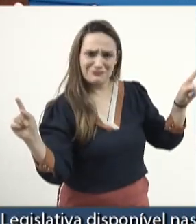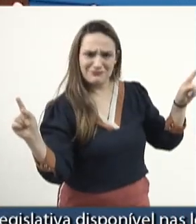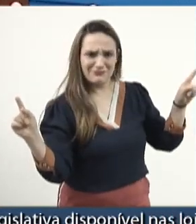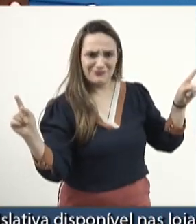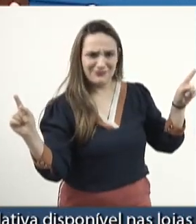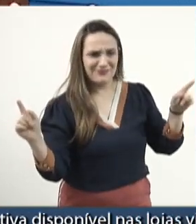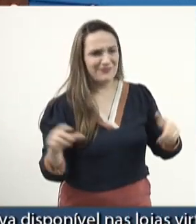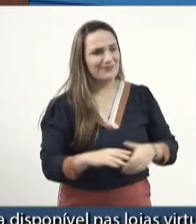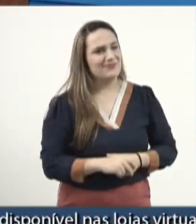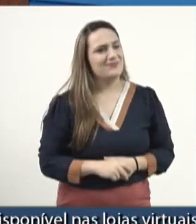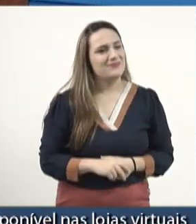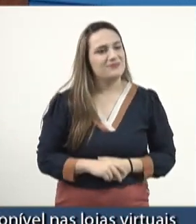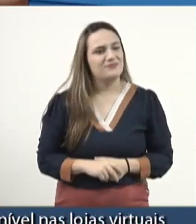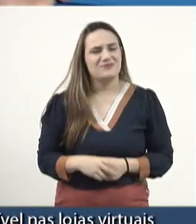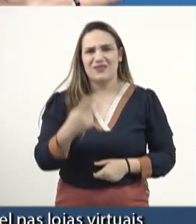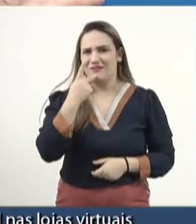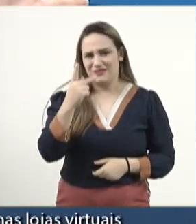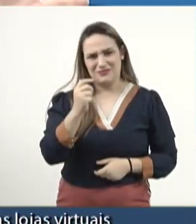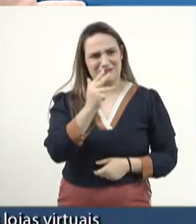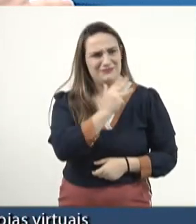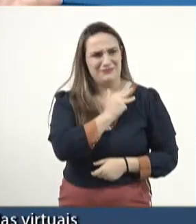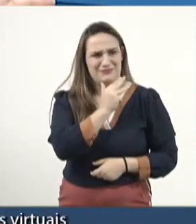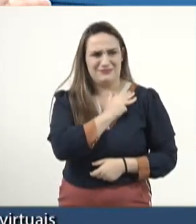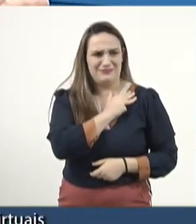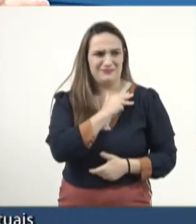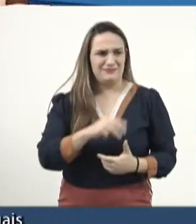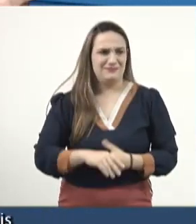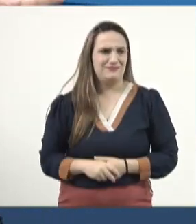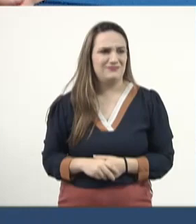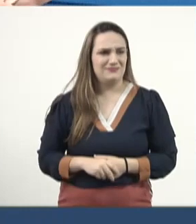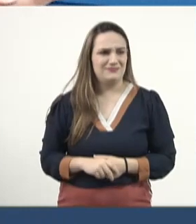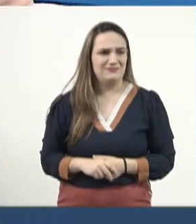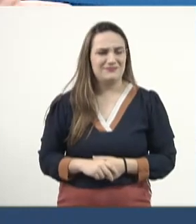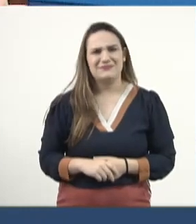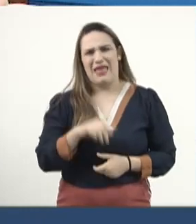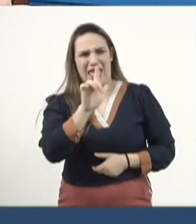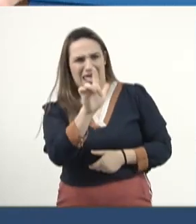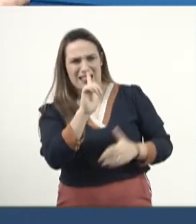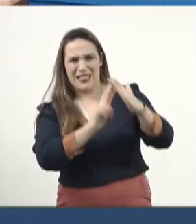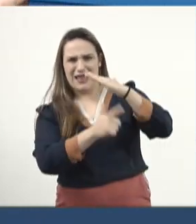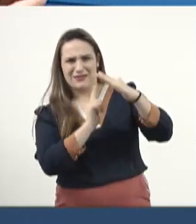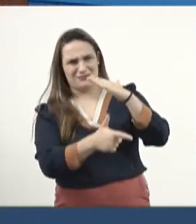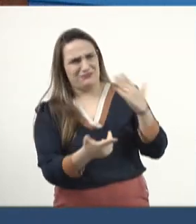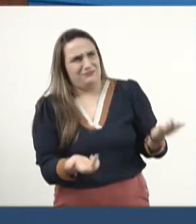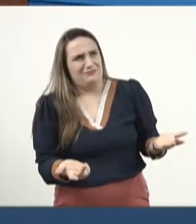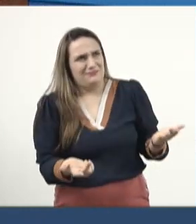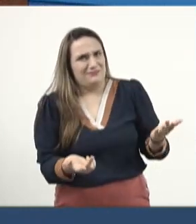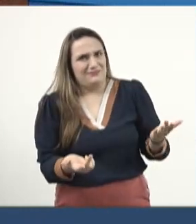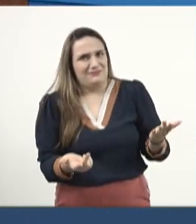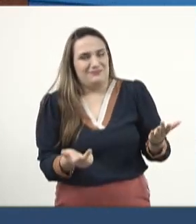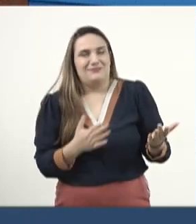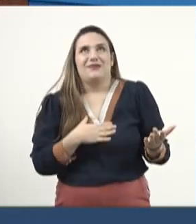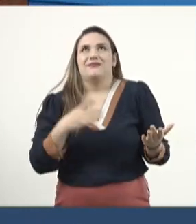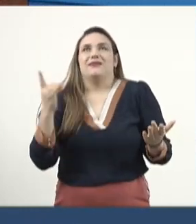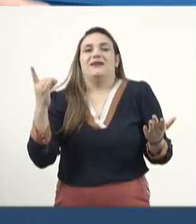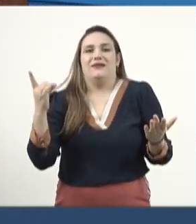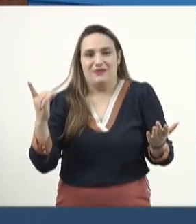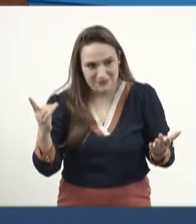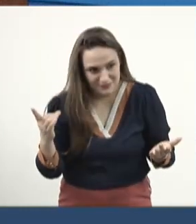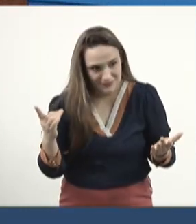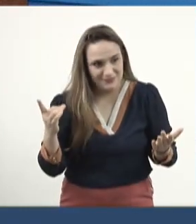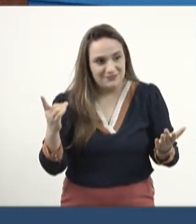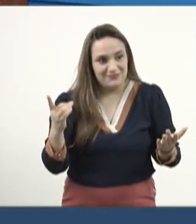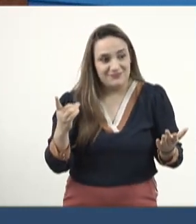Né? Dizer que o Lula é recebido com L de ladrão, pelo amor de Deus, gente. Eu